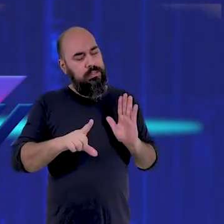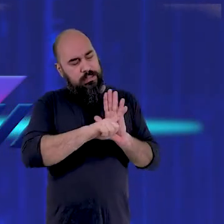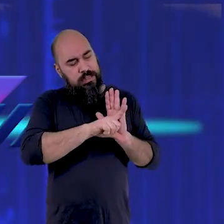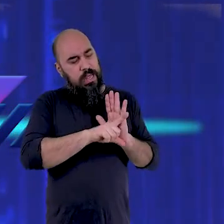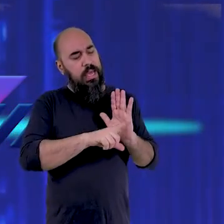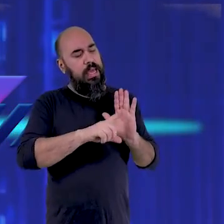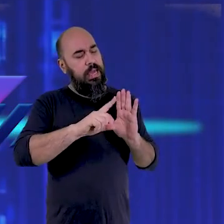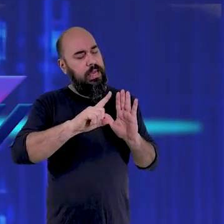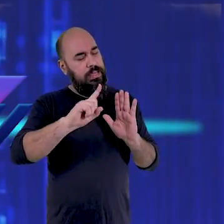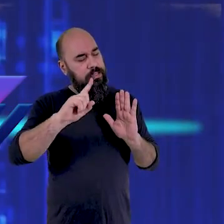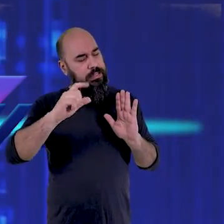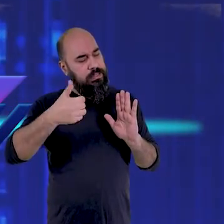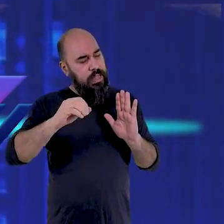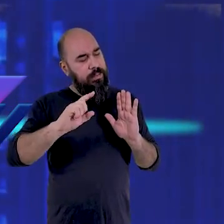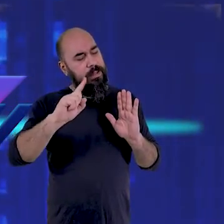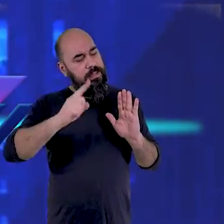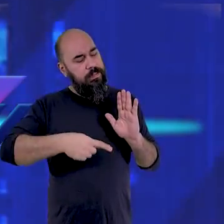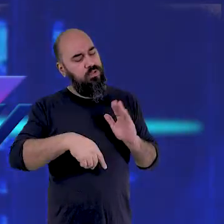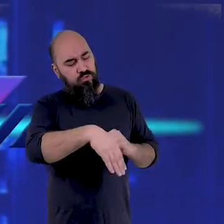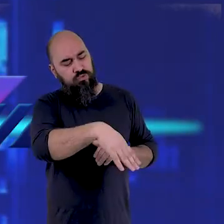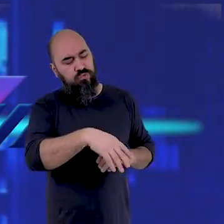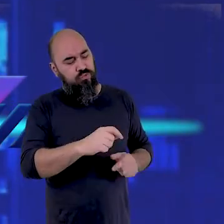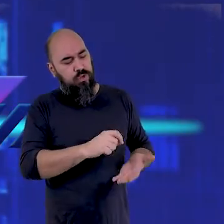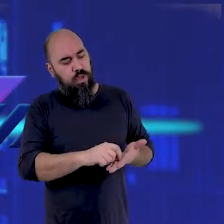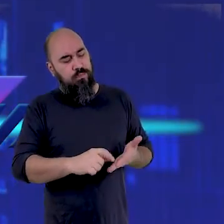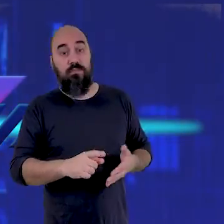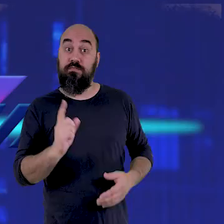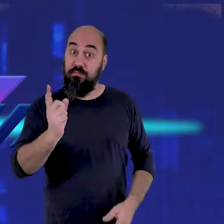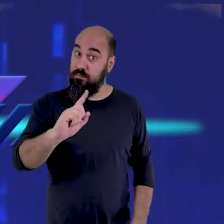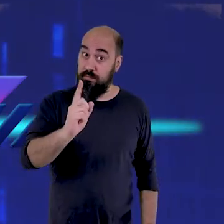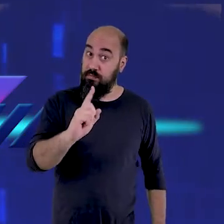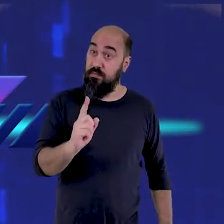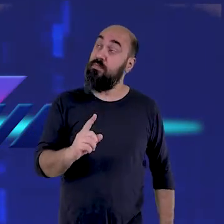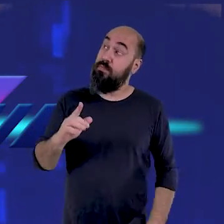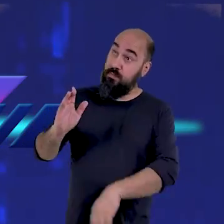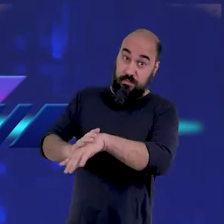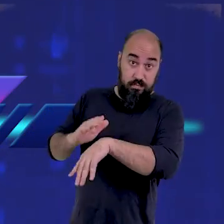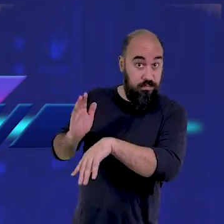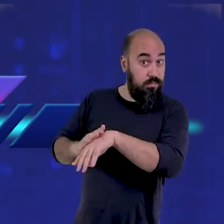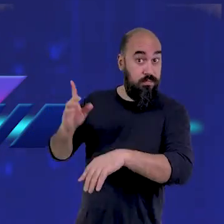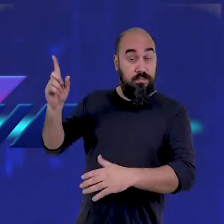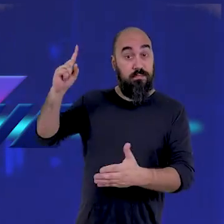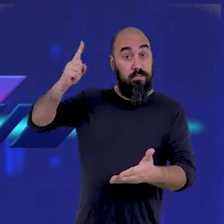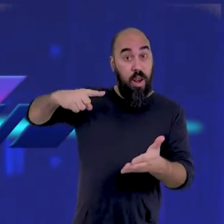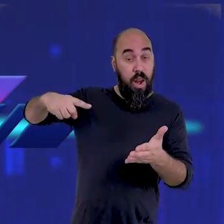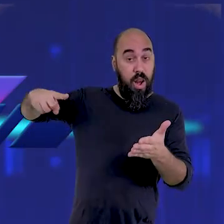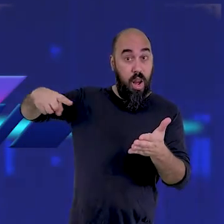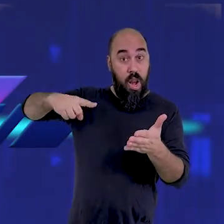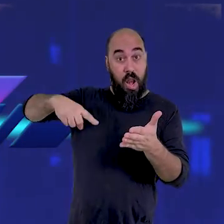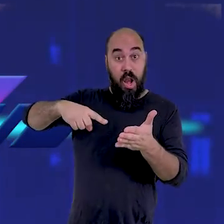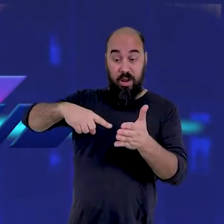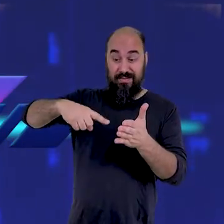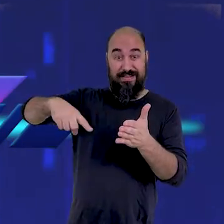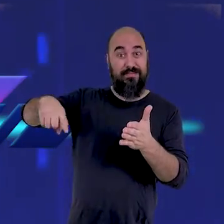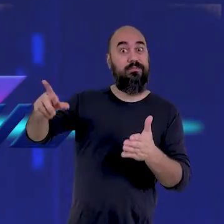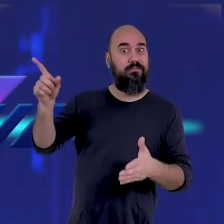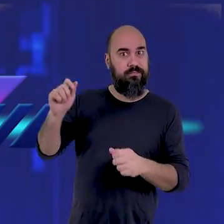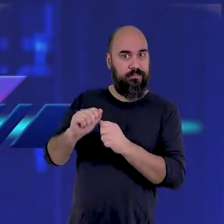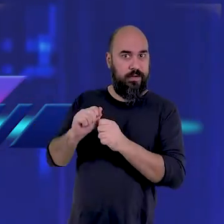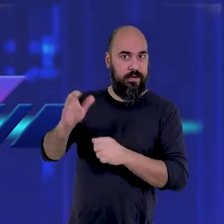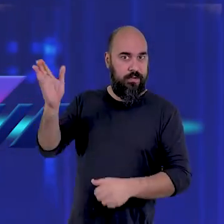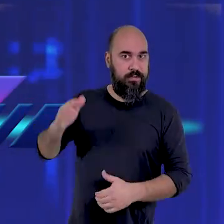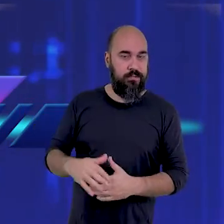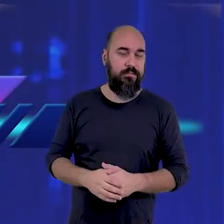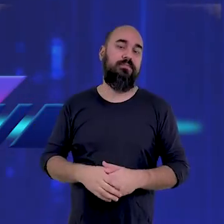mas não se sabe se é bem assim. Não. Deus escreveu com o próprio dedo. Então, não há dúvidas. Todos